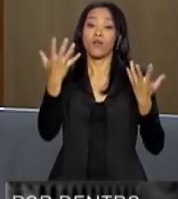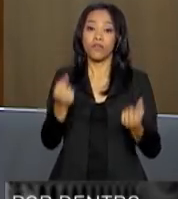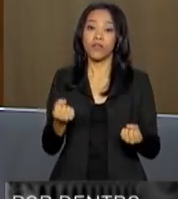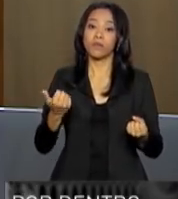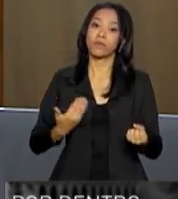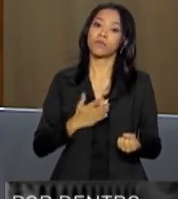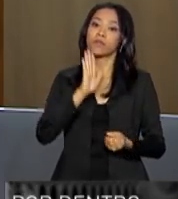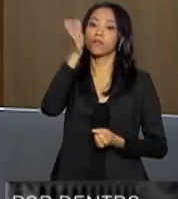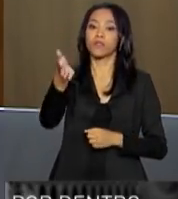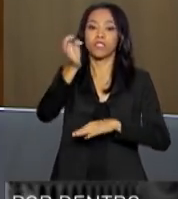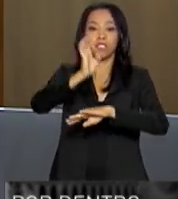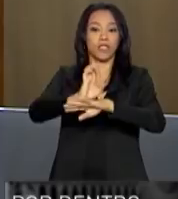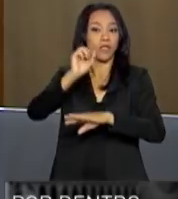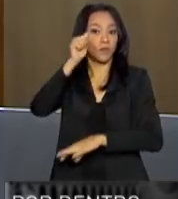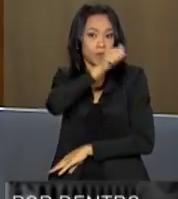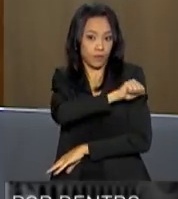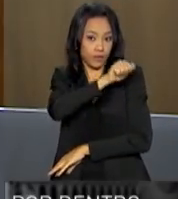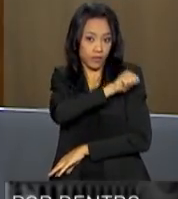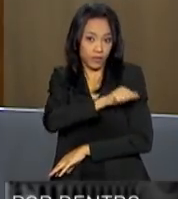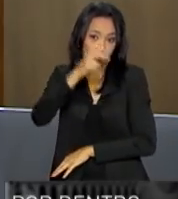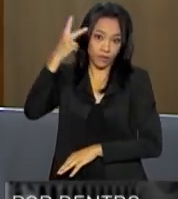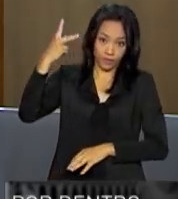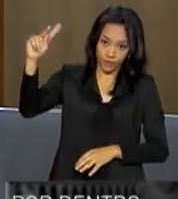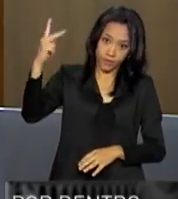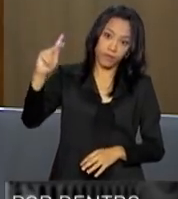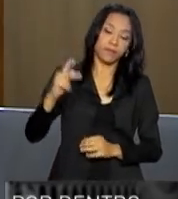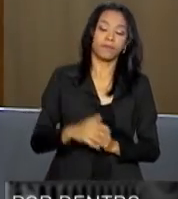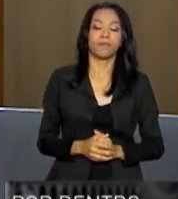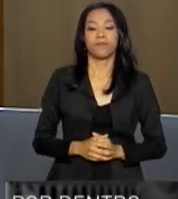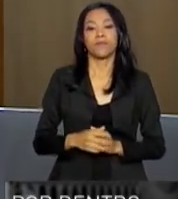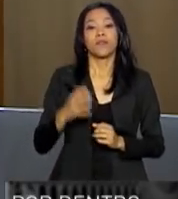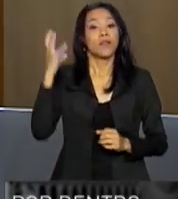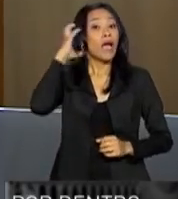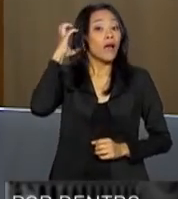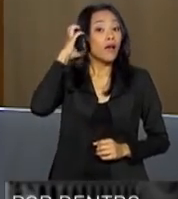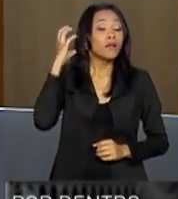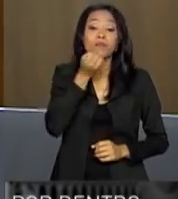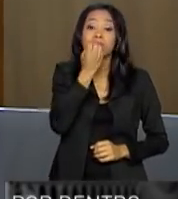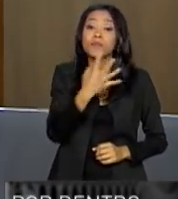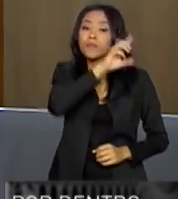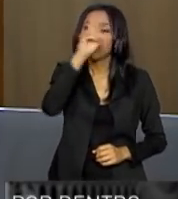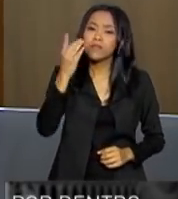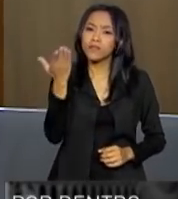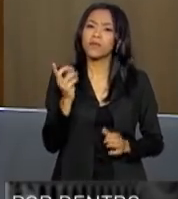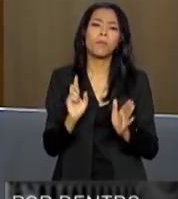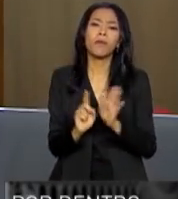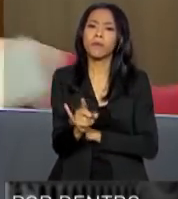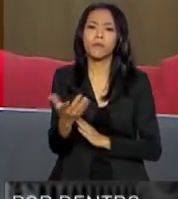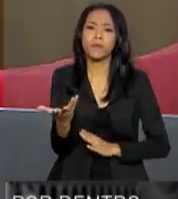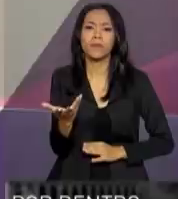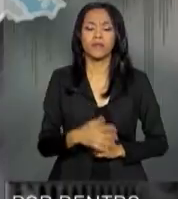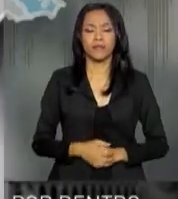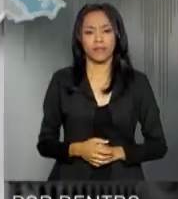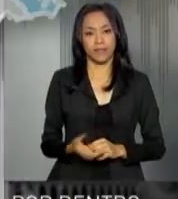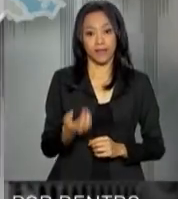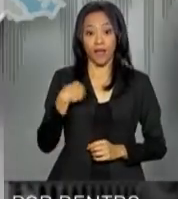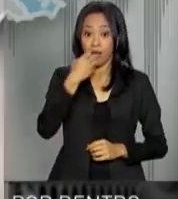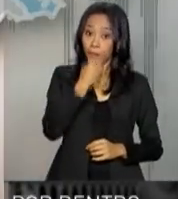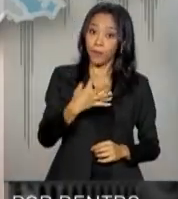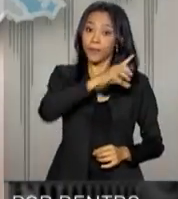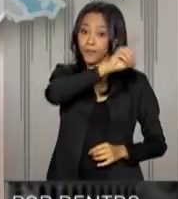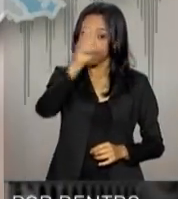conversar com marcos antônio de jesus da rádio tupi olá marcos antônio bom dia pra você com essa pergunta é bom que aquela é bom que